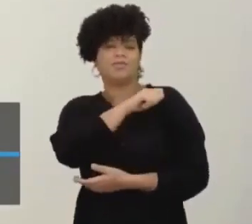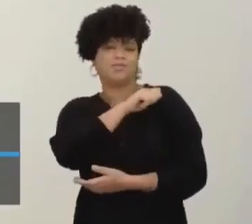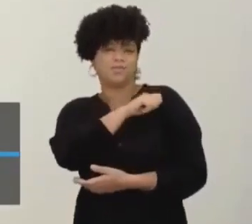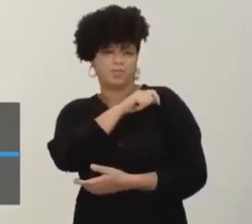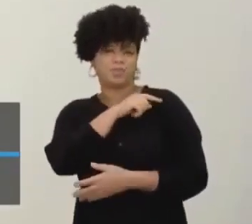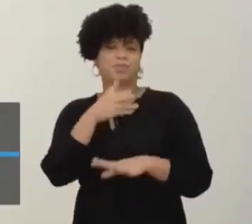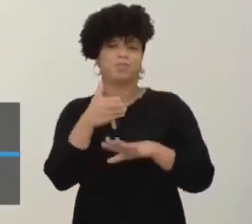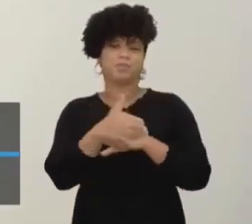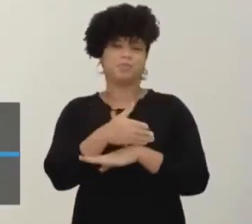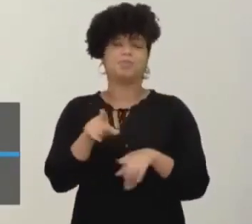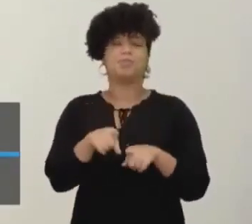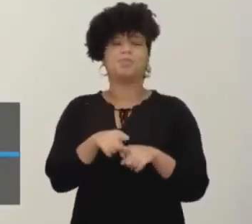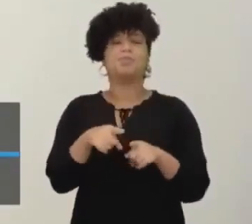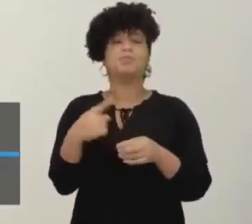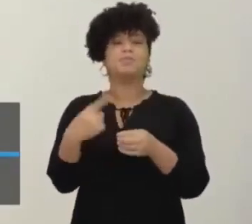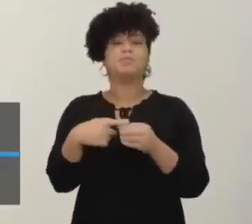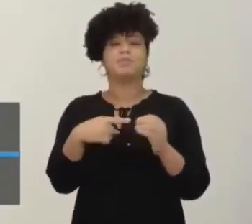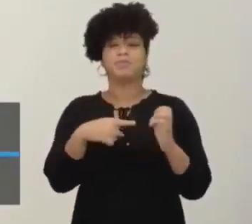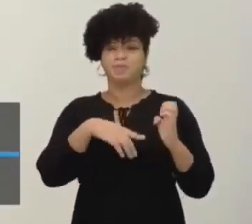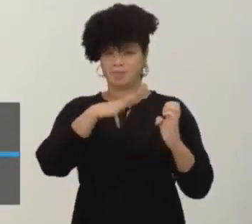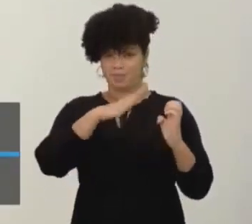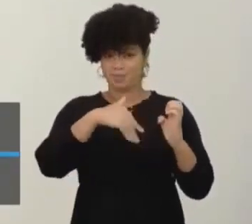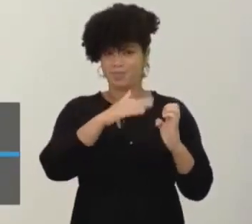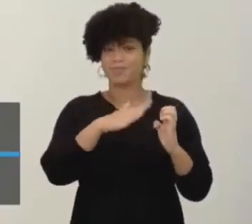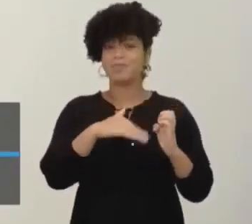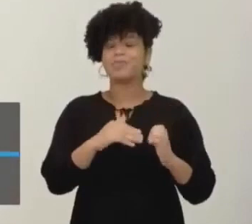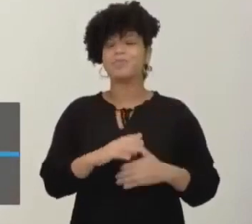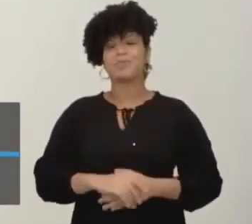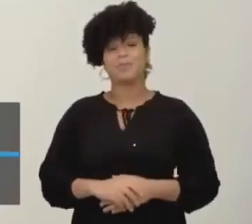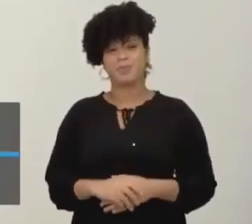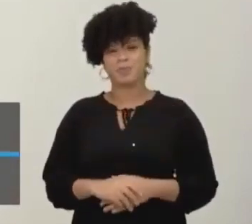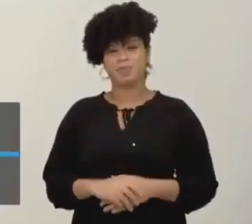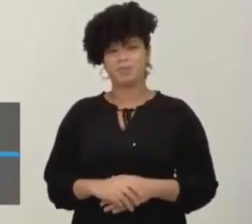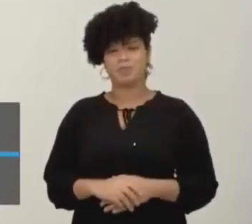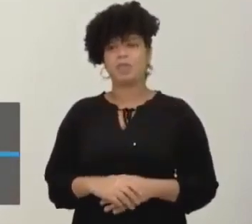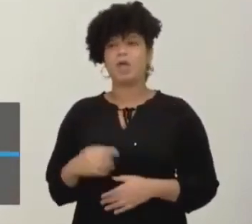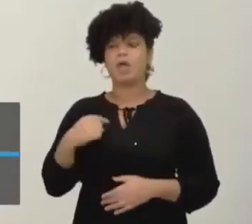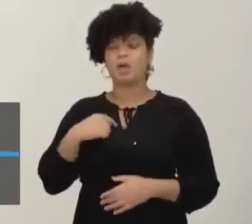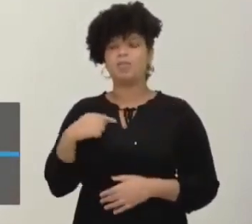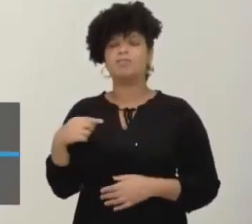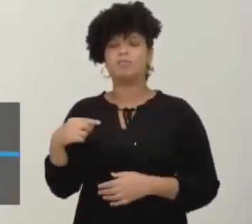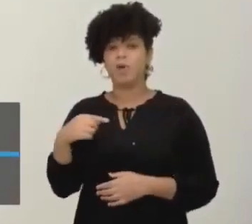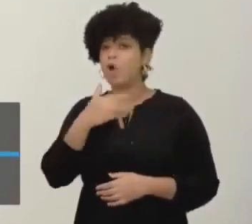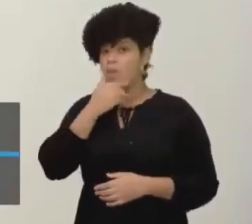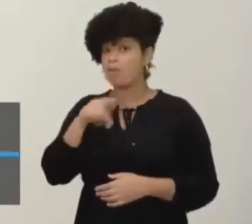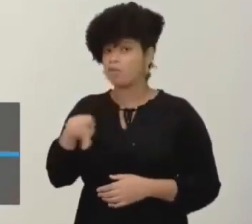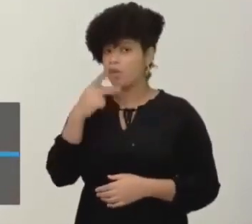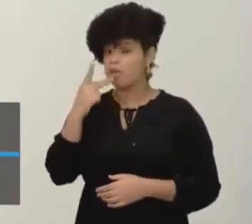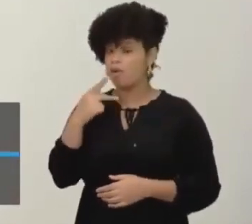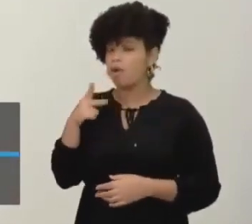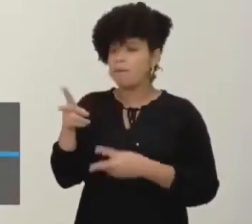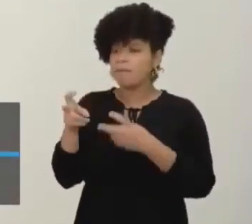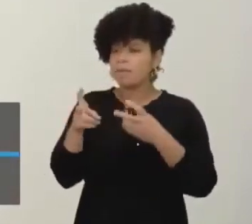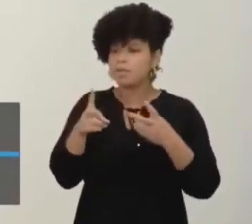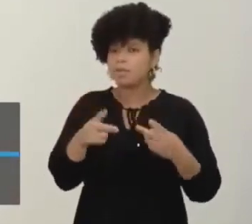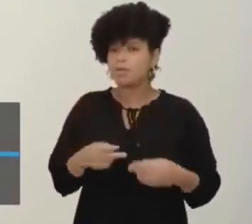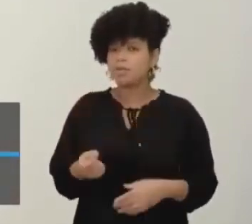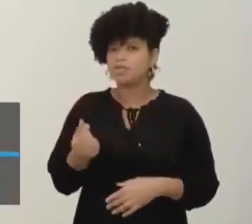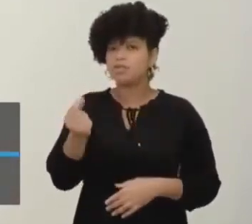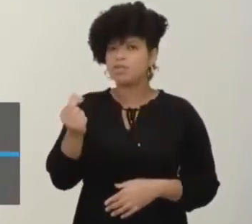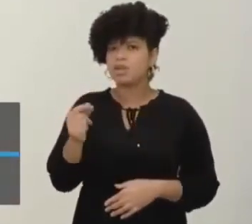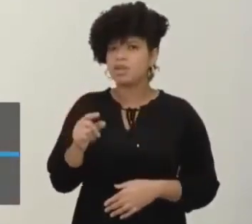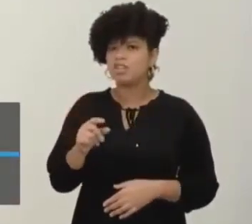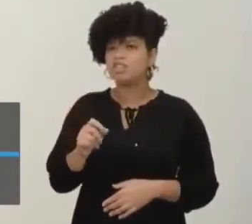escola Jardim da Luz Embu das Artes aí o professor né perceba a diferença de renda na renda na queda da renda